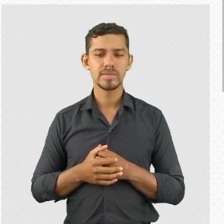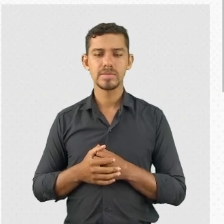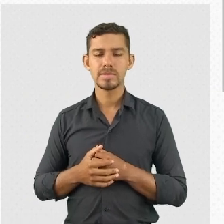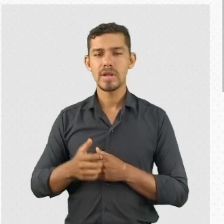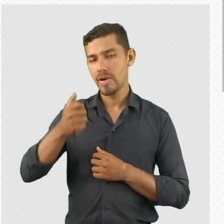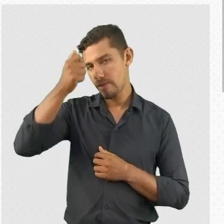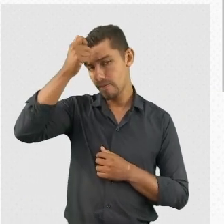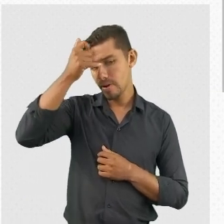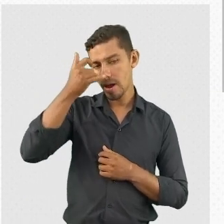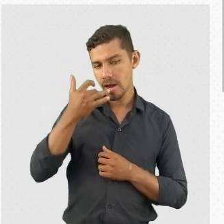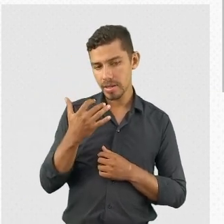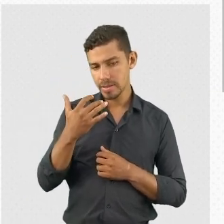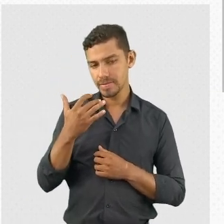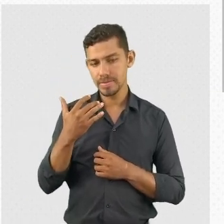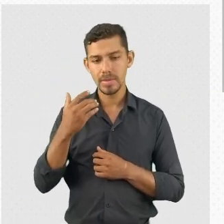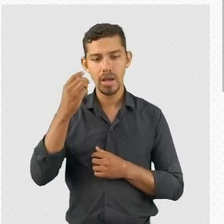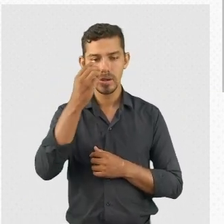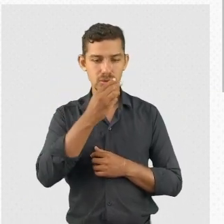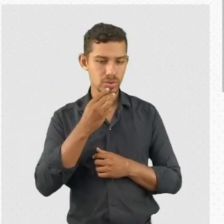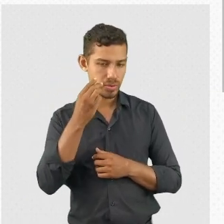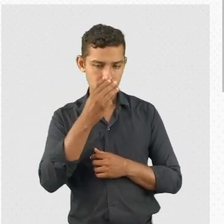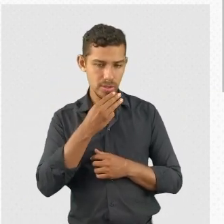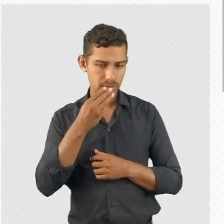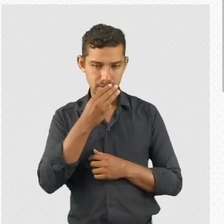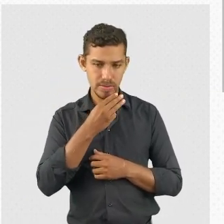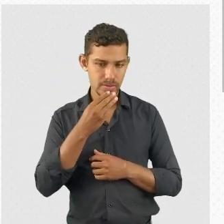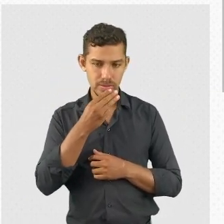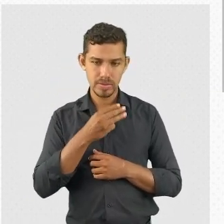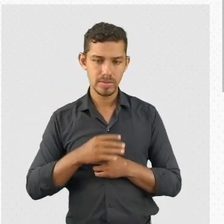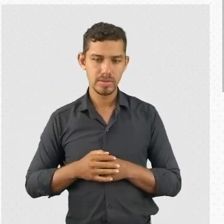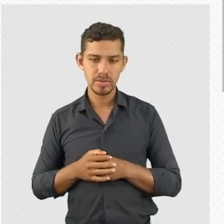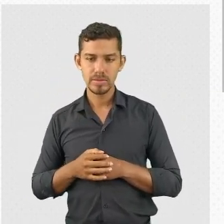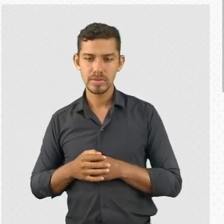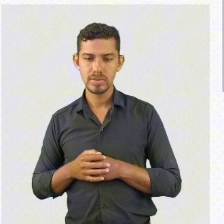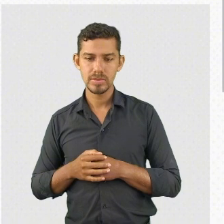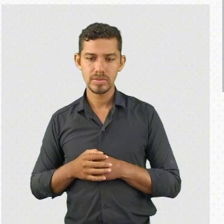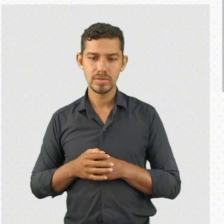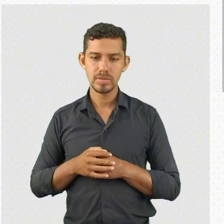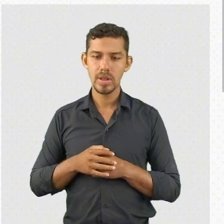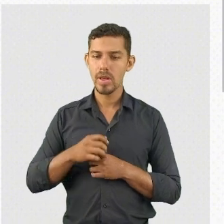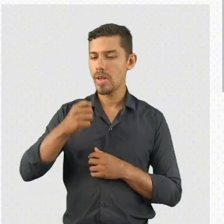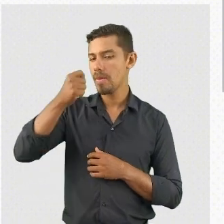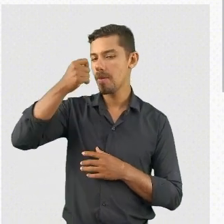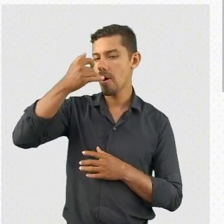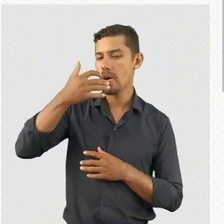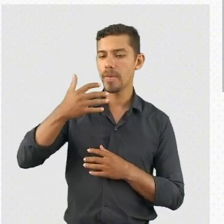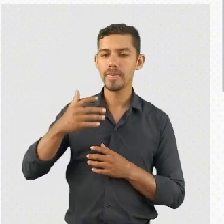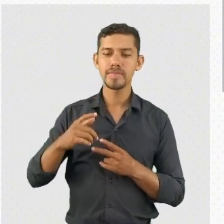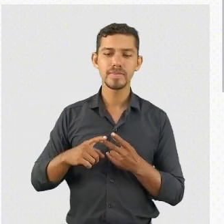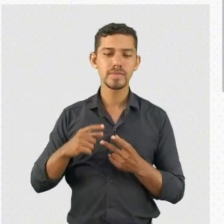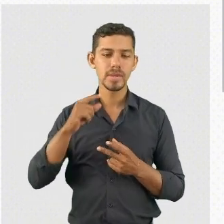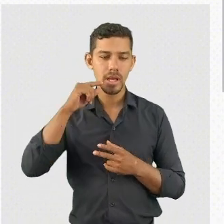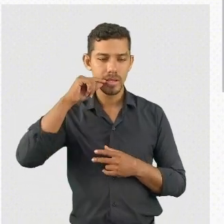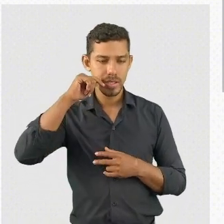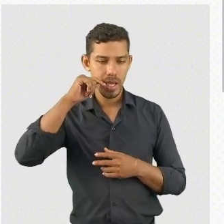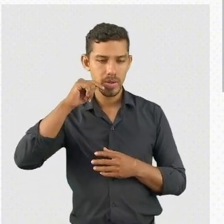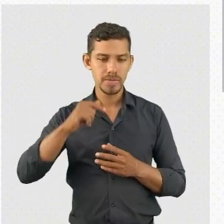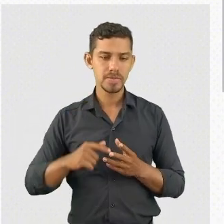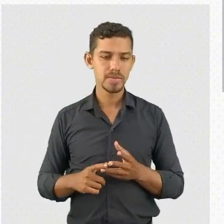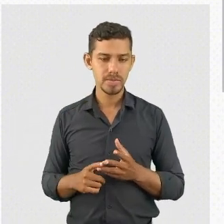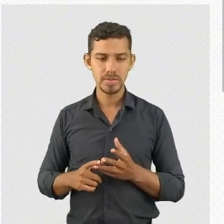a farinha, sugar, o açúcar, baking powder, o fermento em pó, salt, o